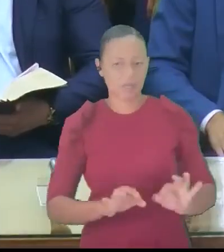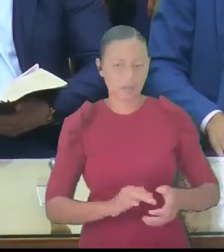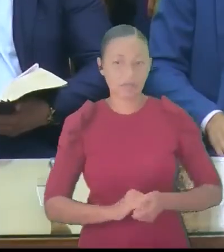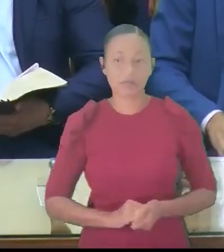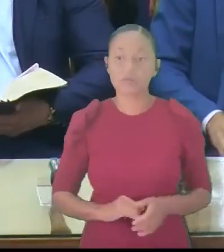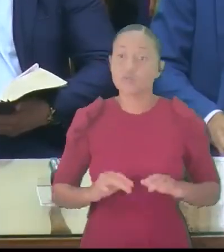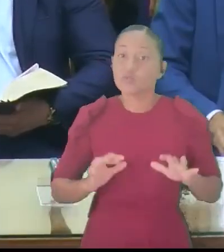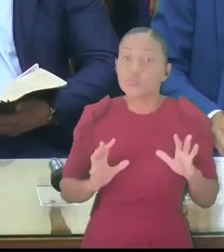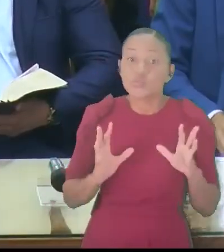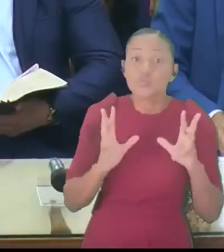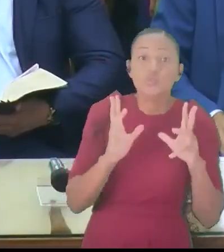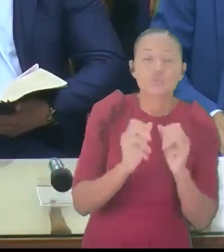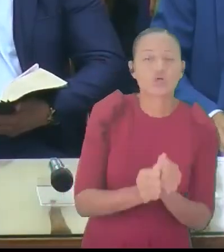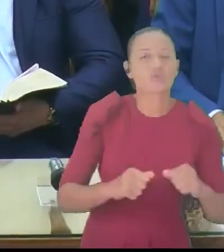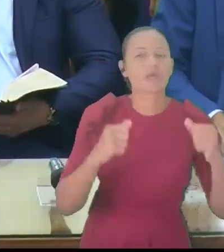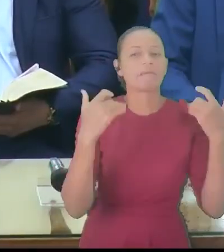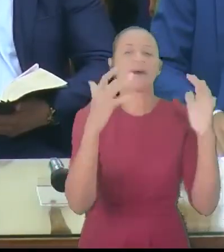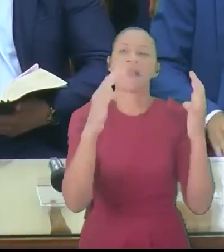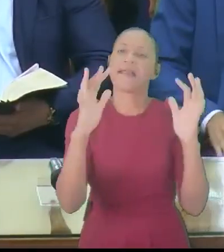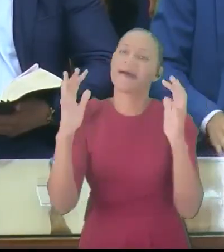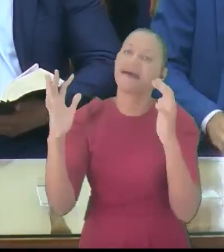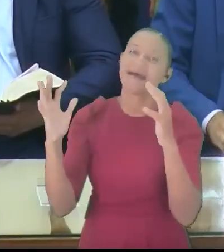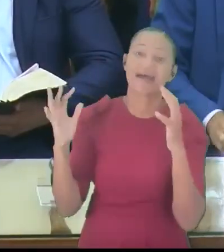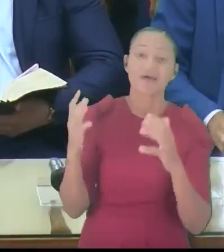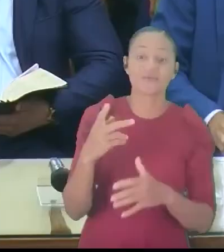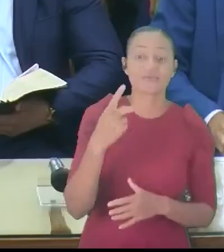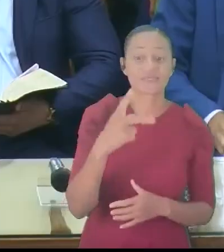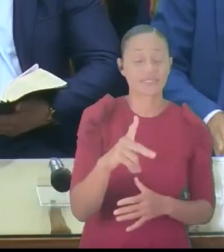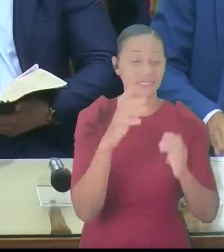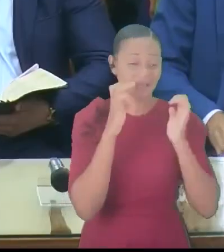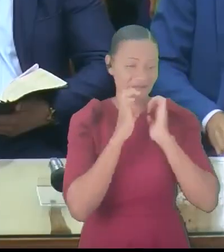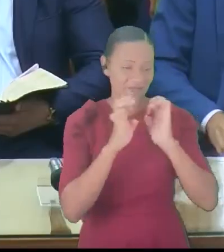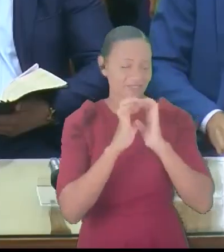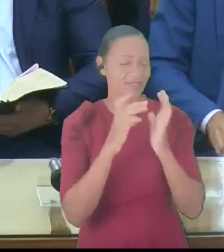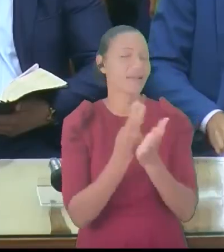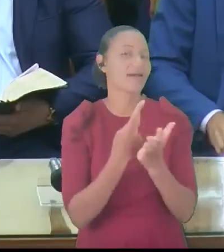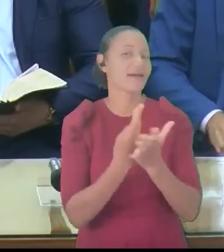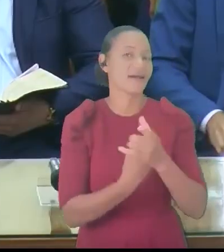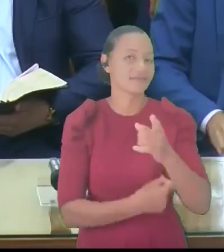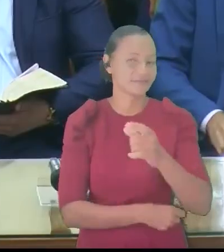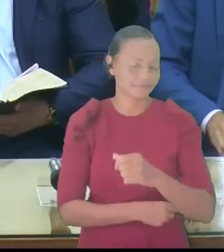Se todo mundo lhe aplaude, o seu evangelho tem alguma coisa errada.